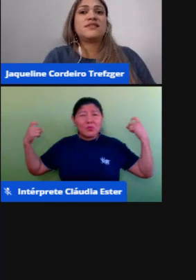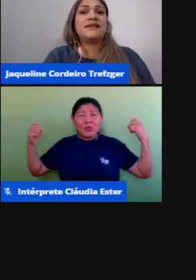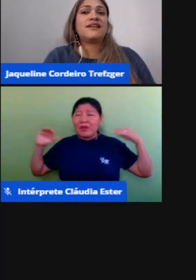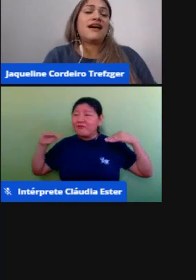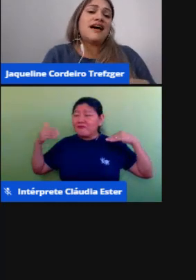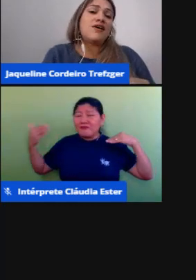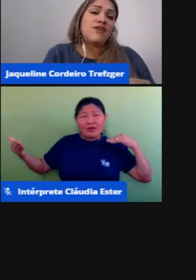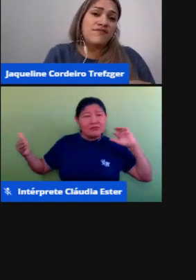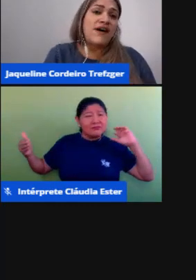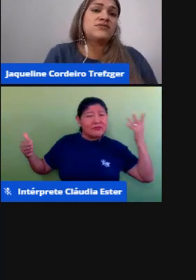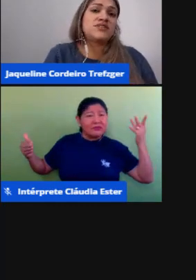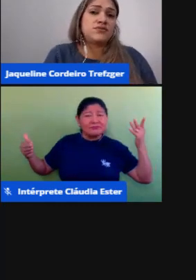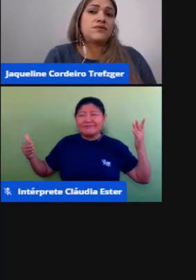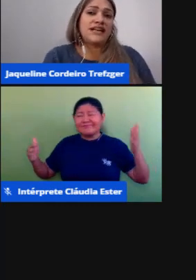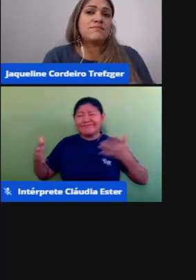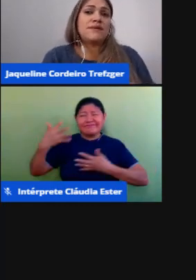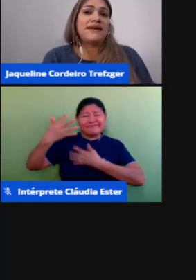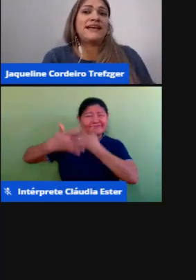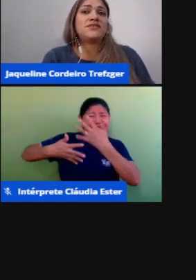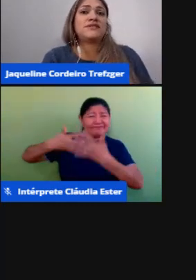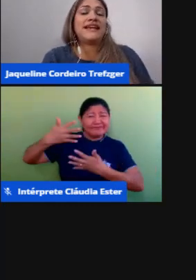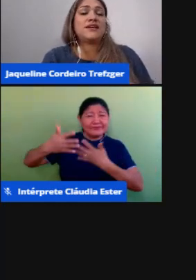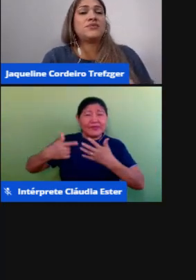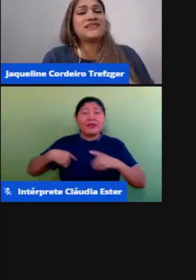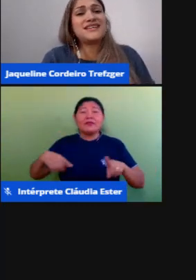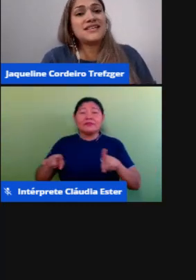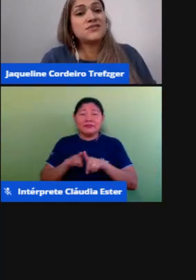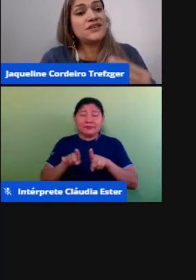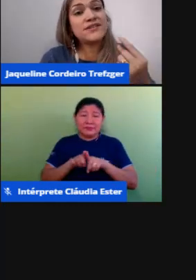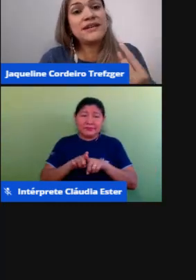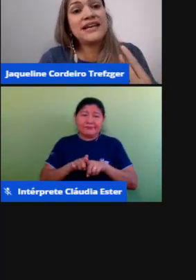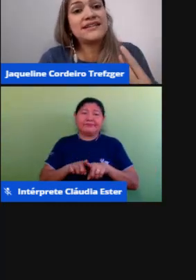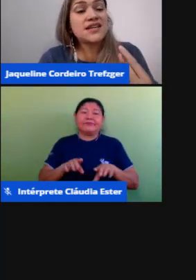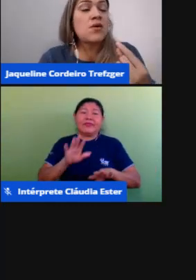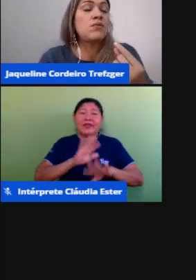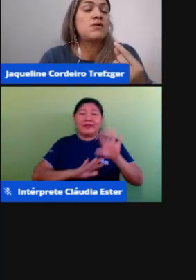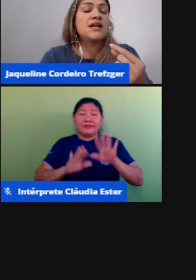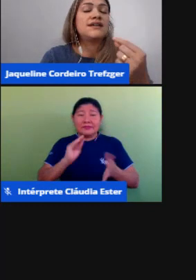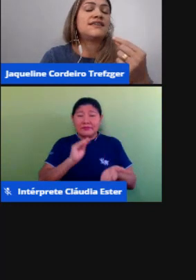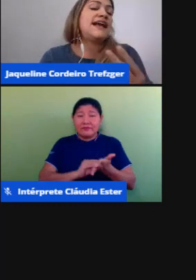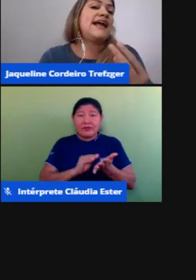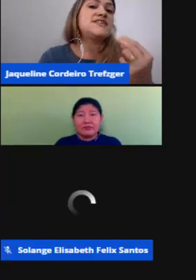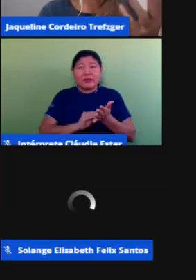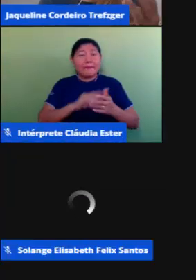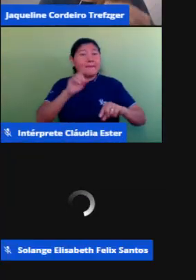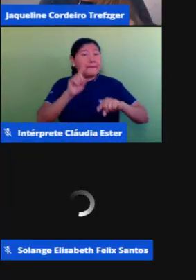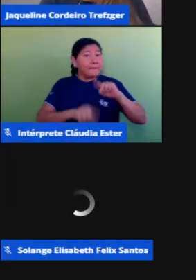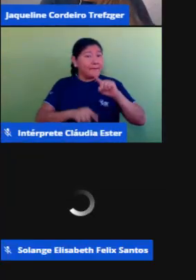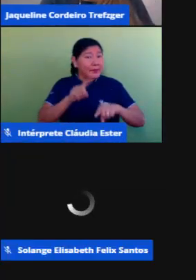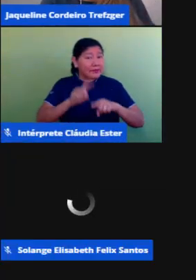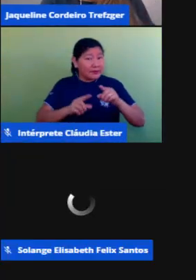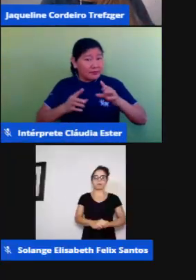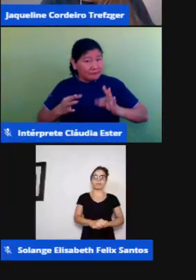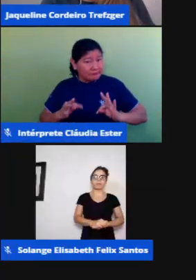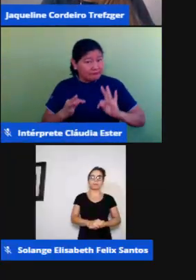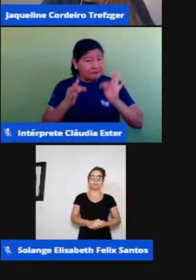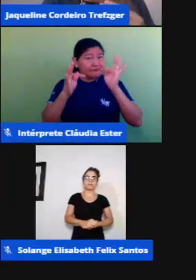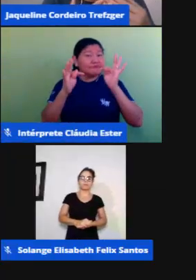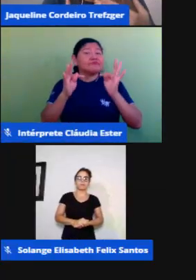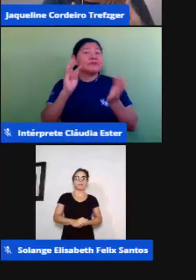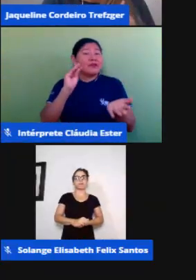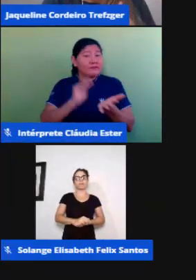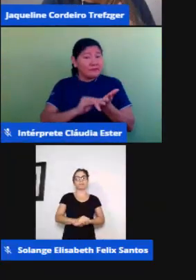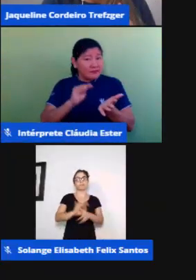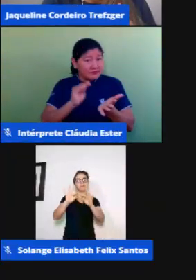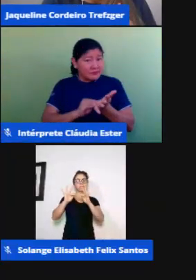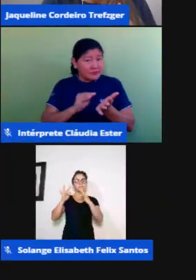nós temos também a falta do equipamento, né? Que muitas vezes uma família são 3, 4 irmãos na casa